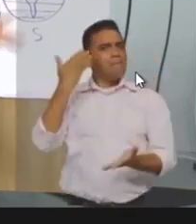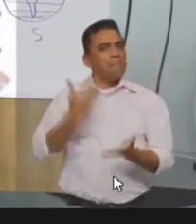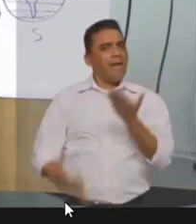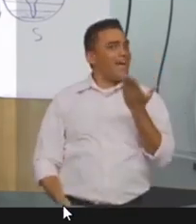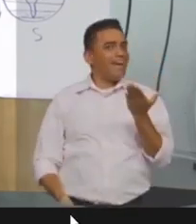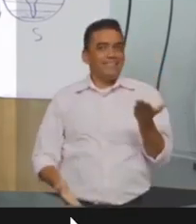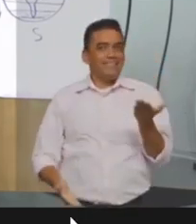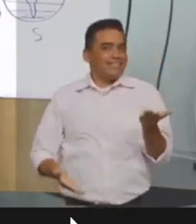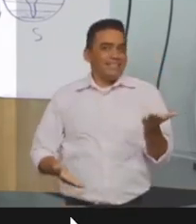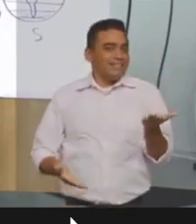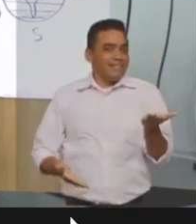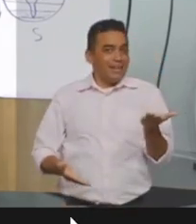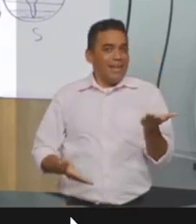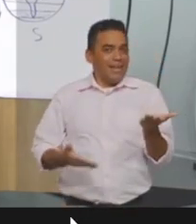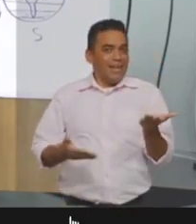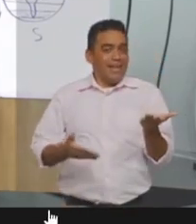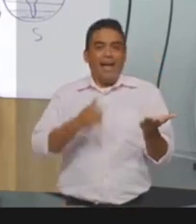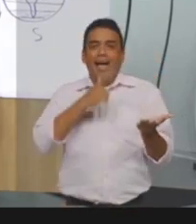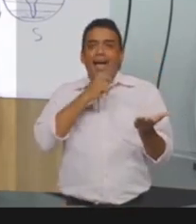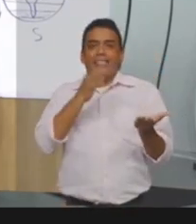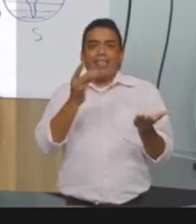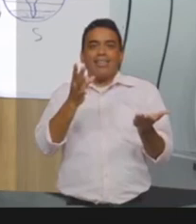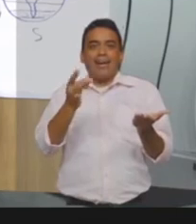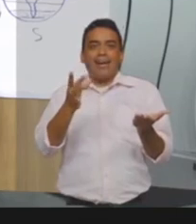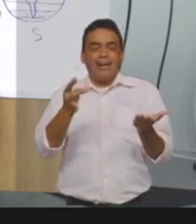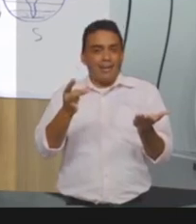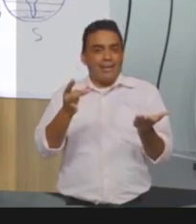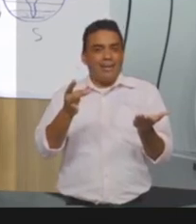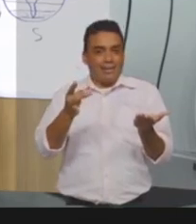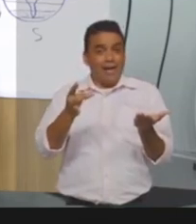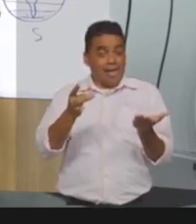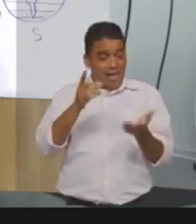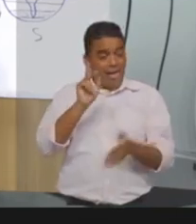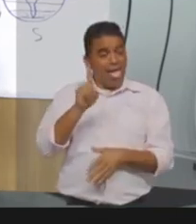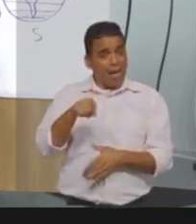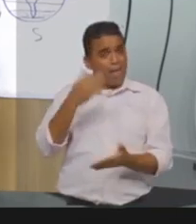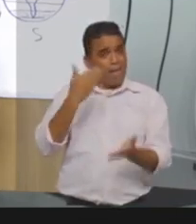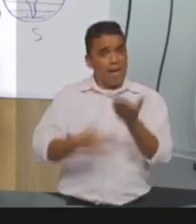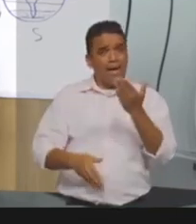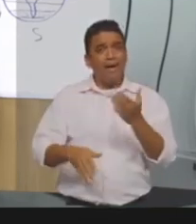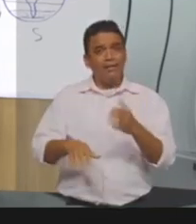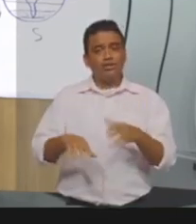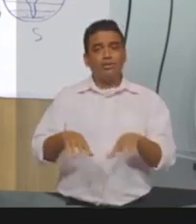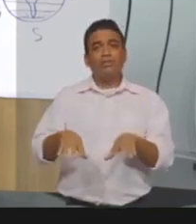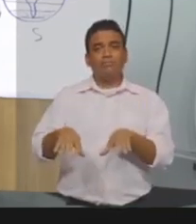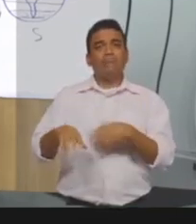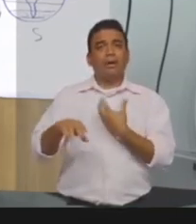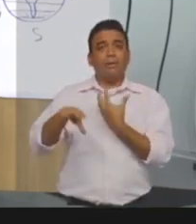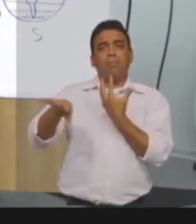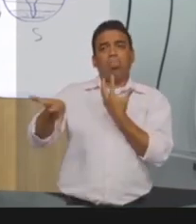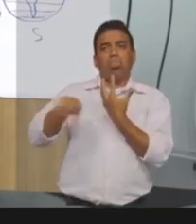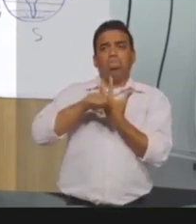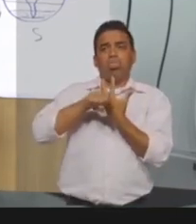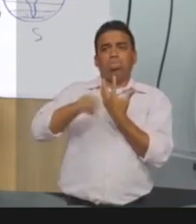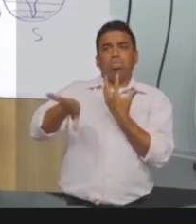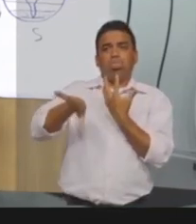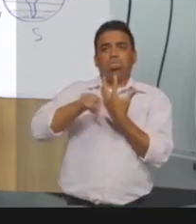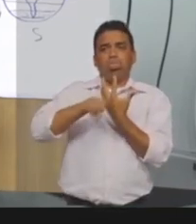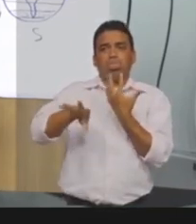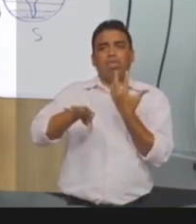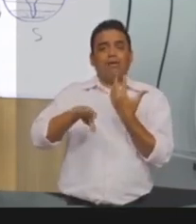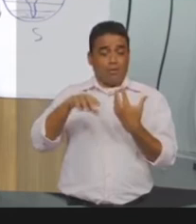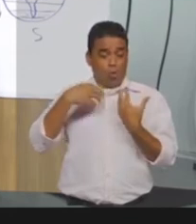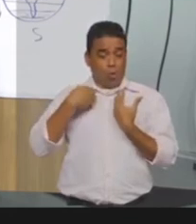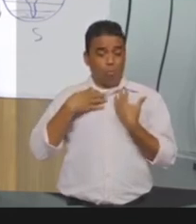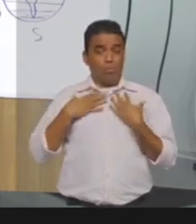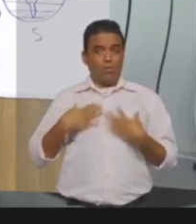para o ambiente. O suor é uma forma de perder água para o ambiente para controlar a temperatura do seu corpo. O interesse da planta